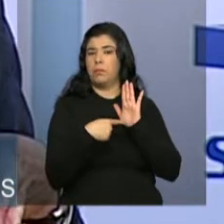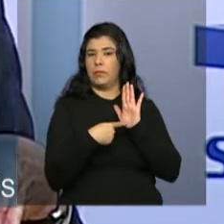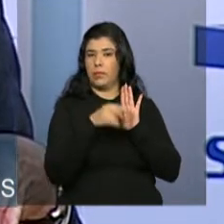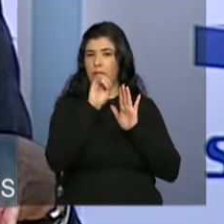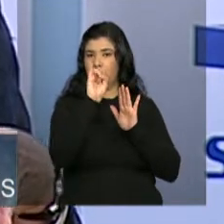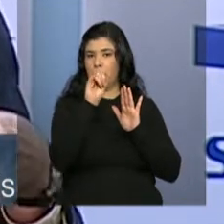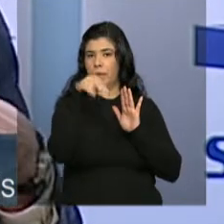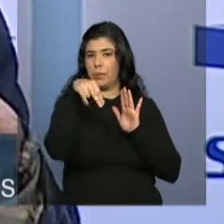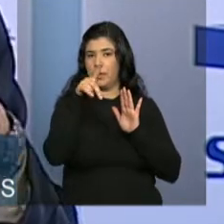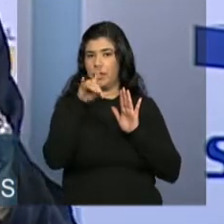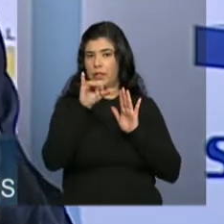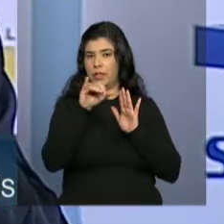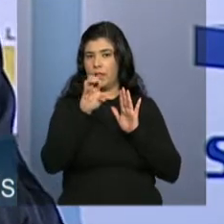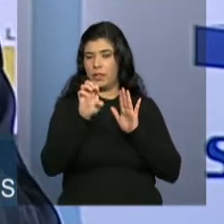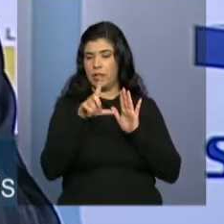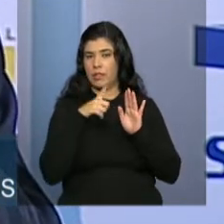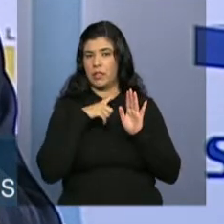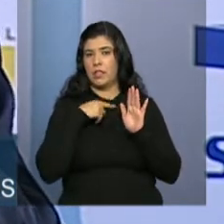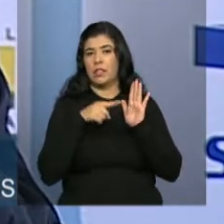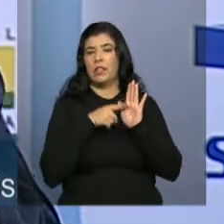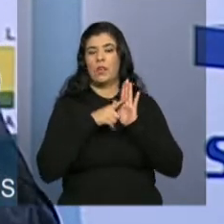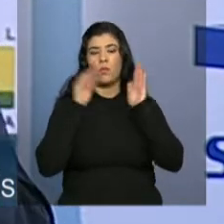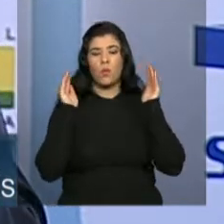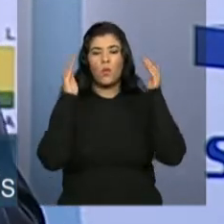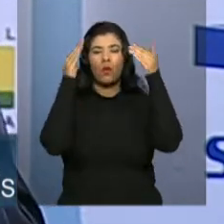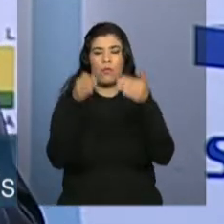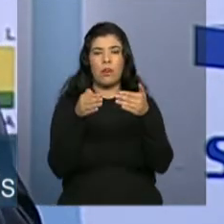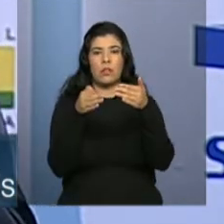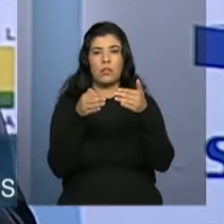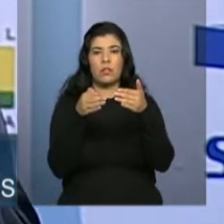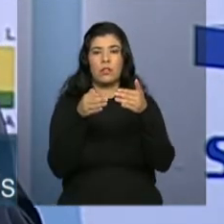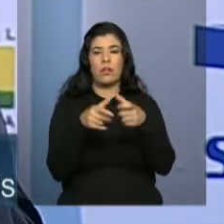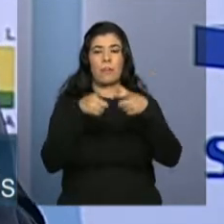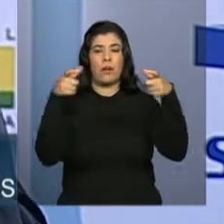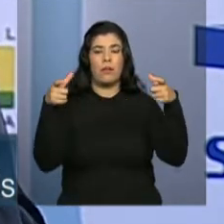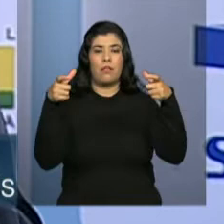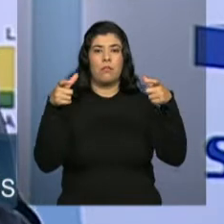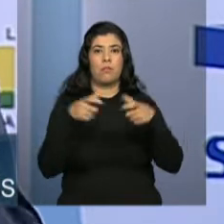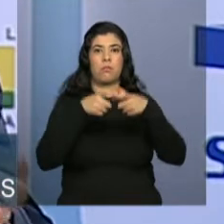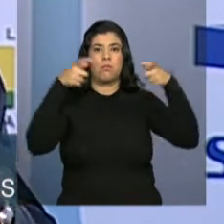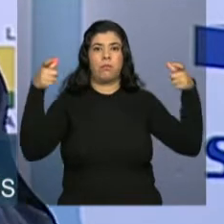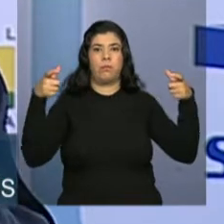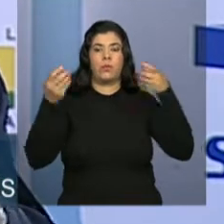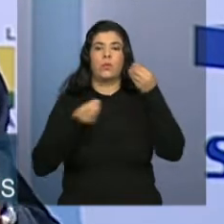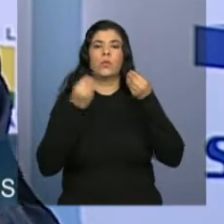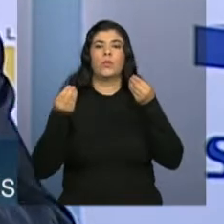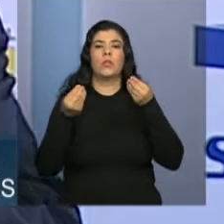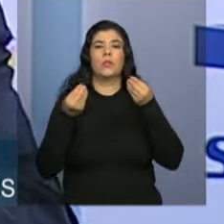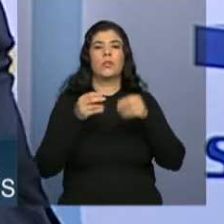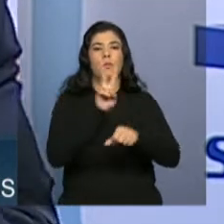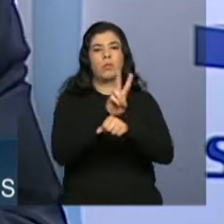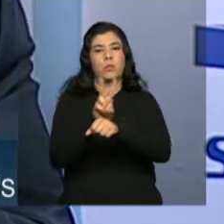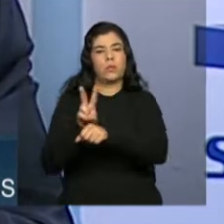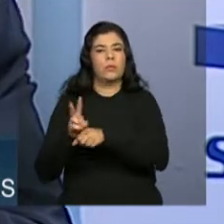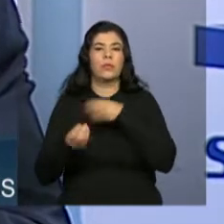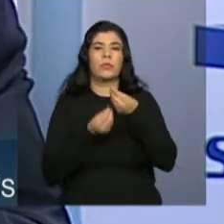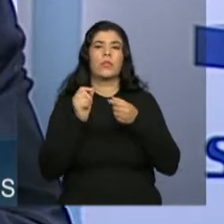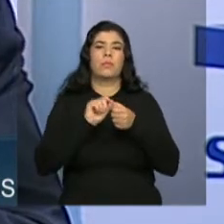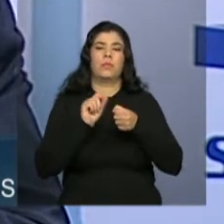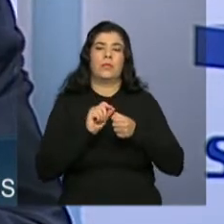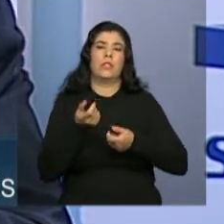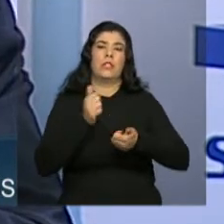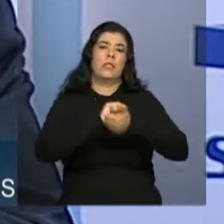menos concentração para onde a gente tem concentração moderada e para onde a gente tem muita concentração né exatamente de maneira fazer